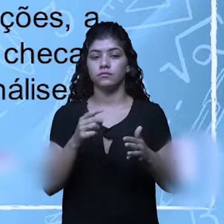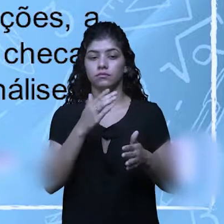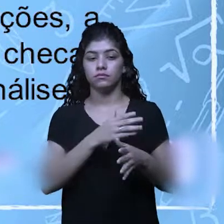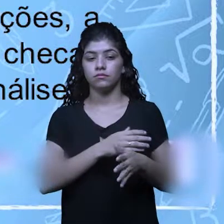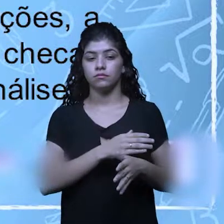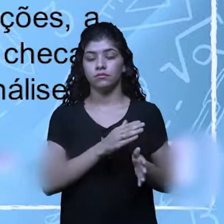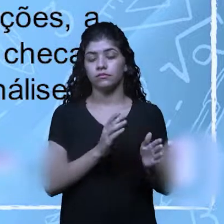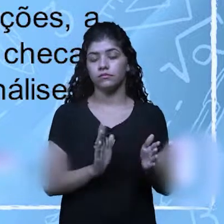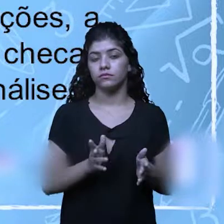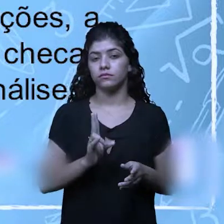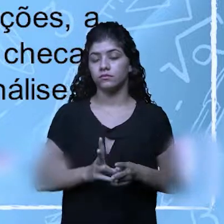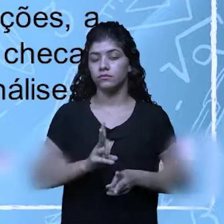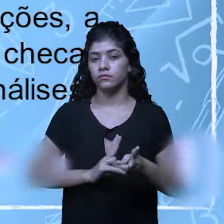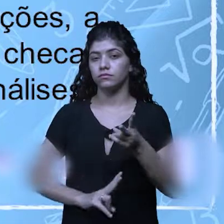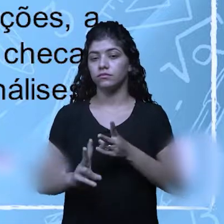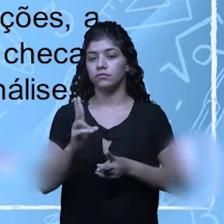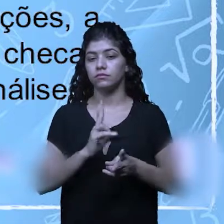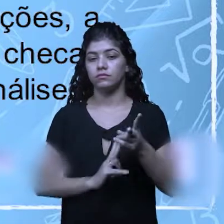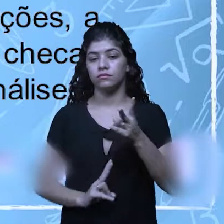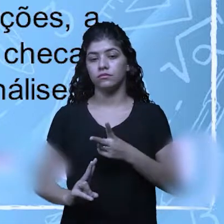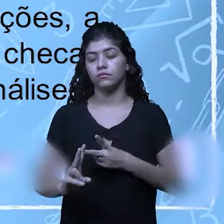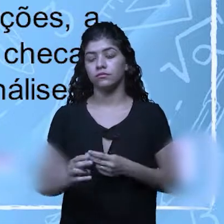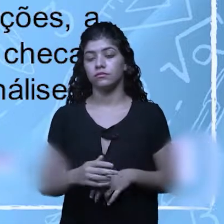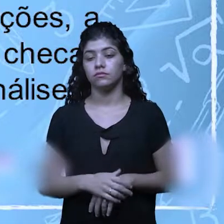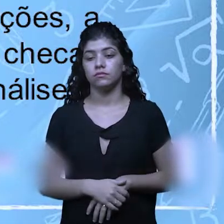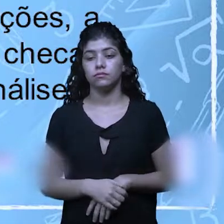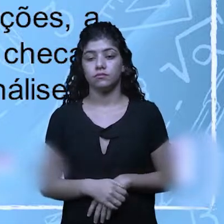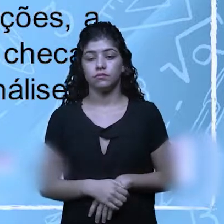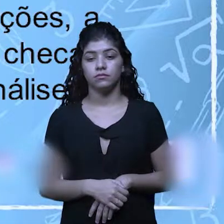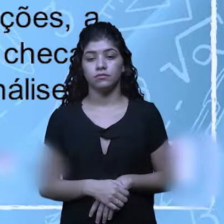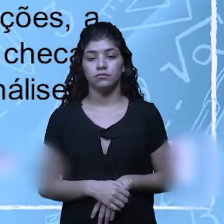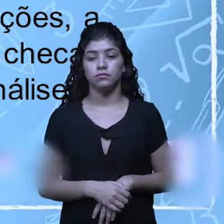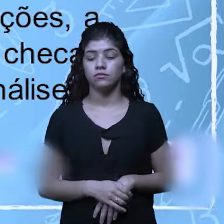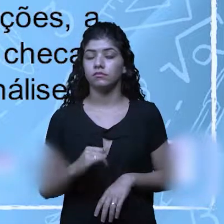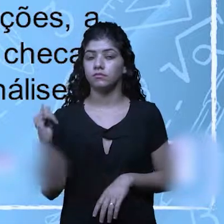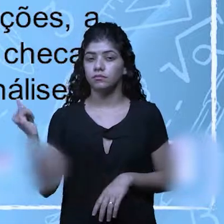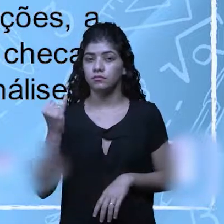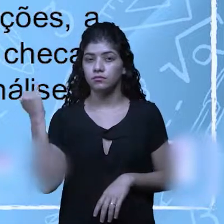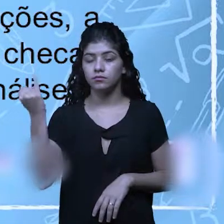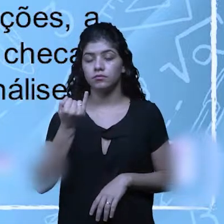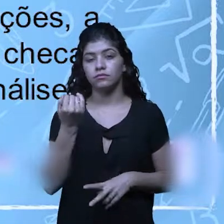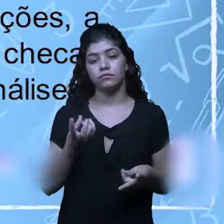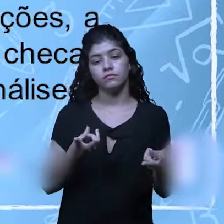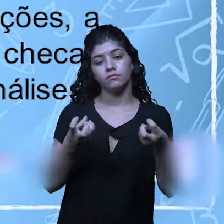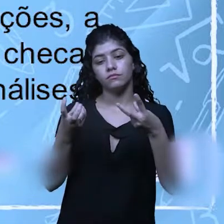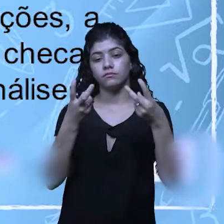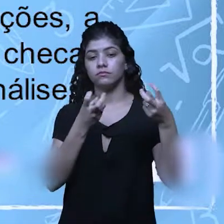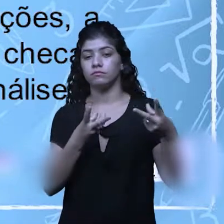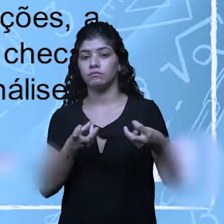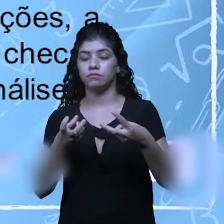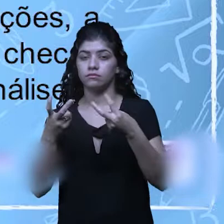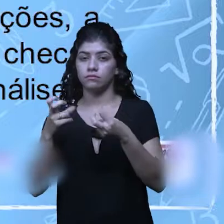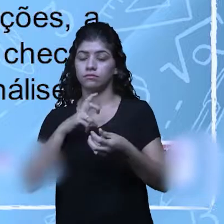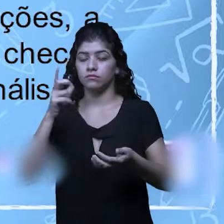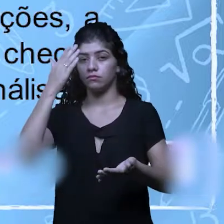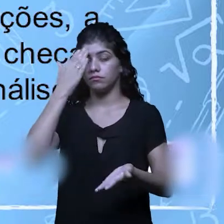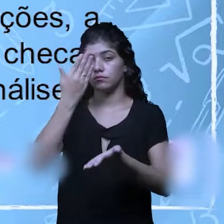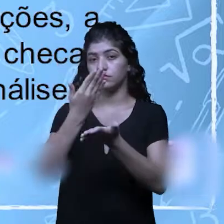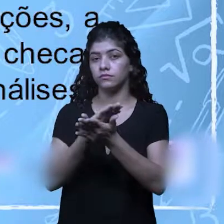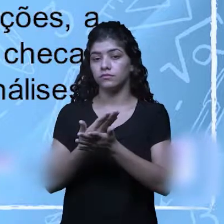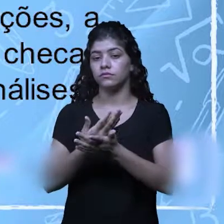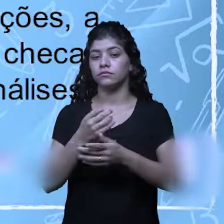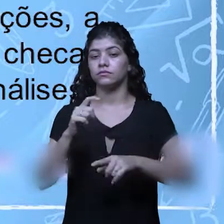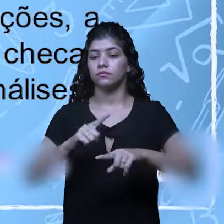medições e periodicidade de aferição é um item importante para checar a